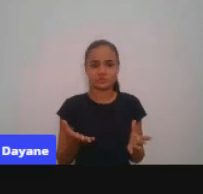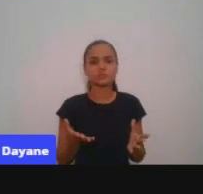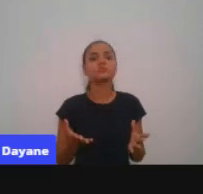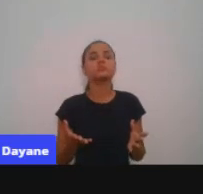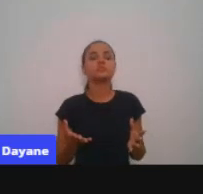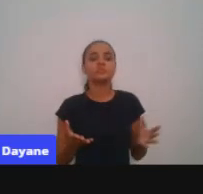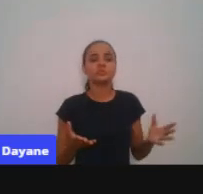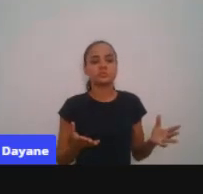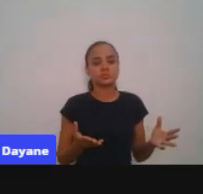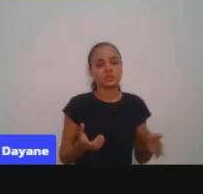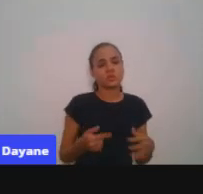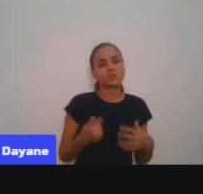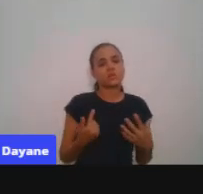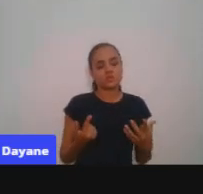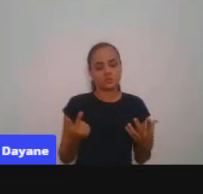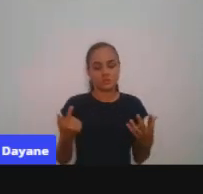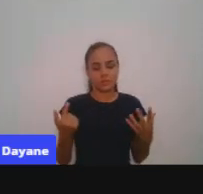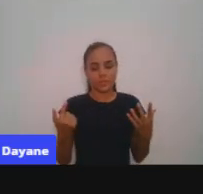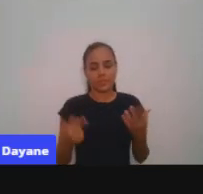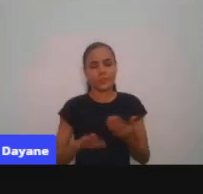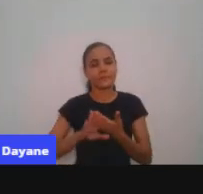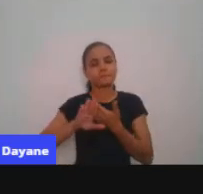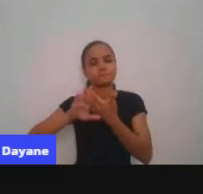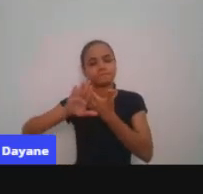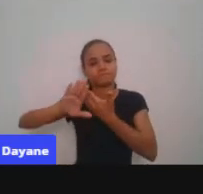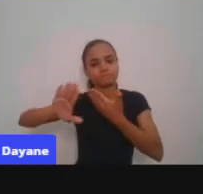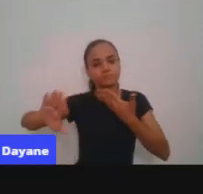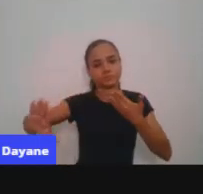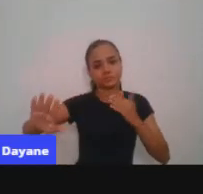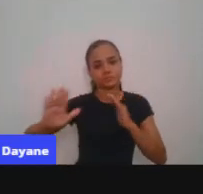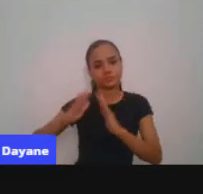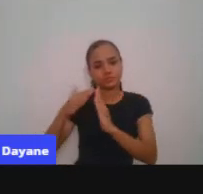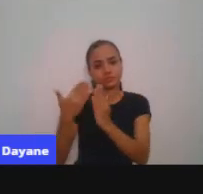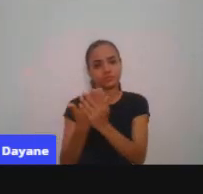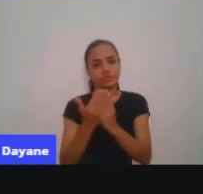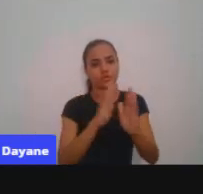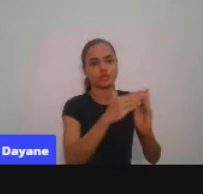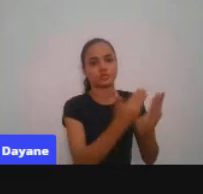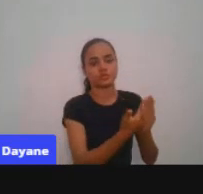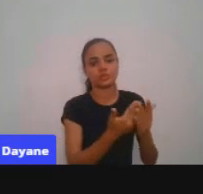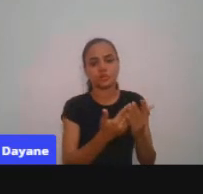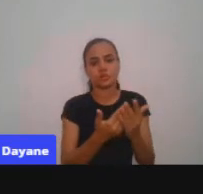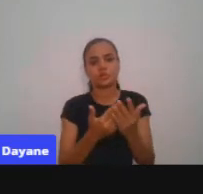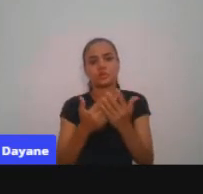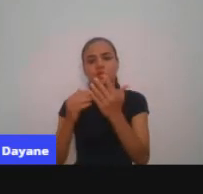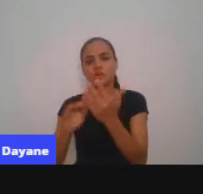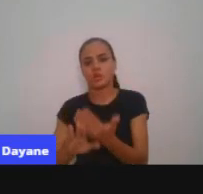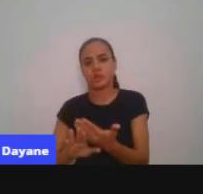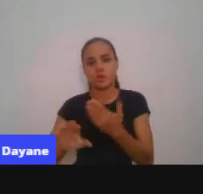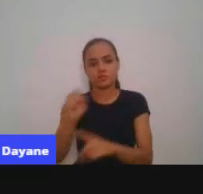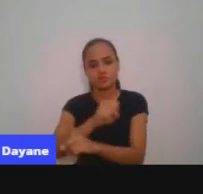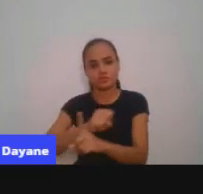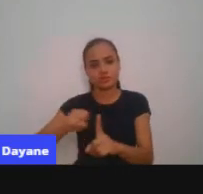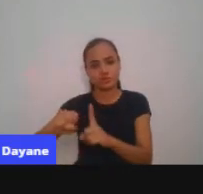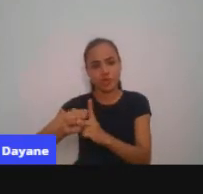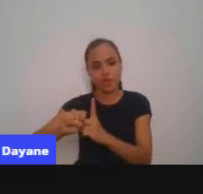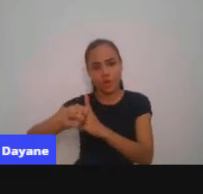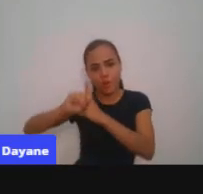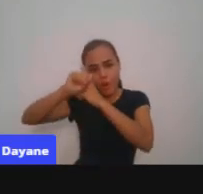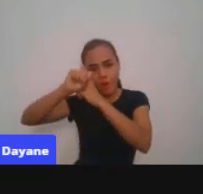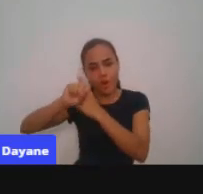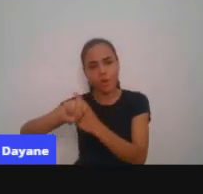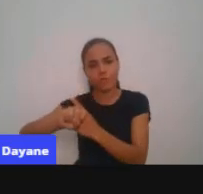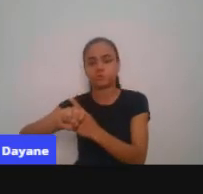para as escolas e o distanciamento social como sim, um dos elementos chaves para tentar conter a